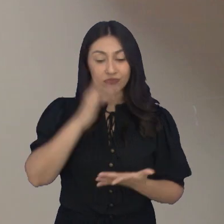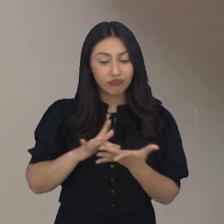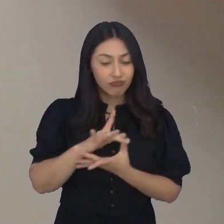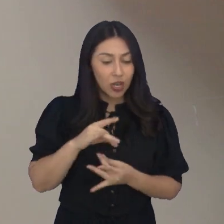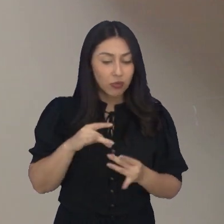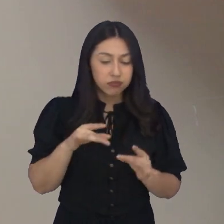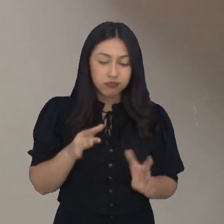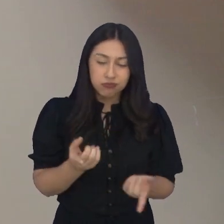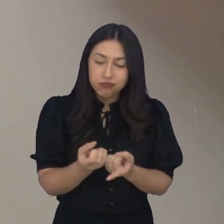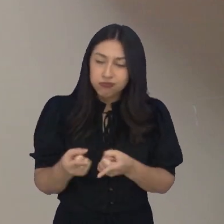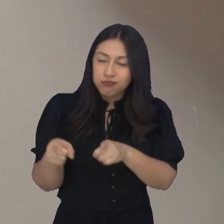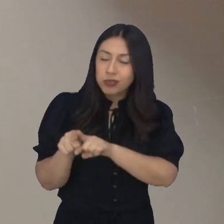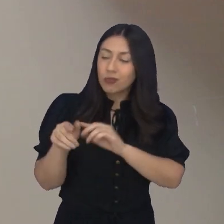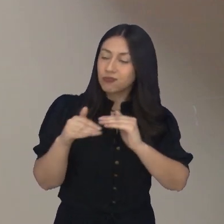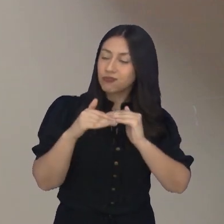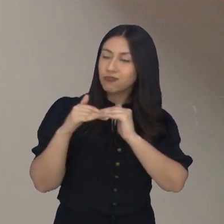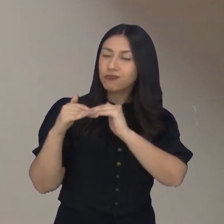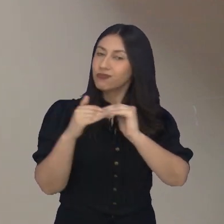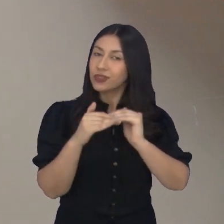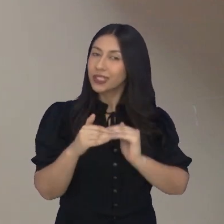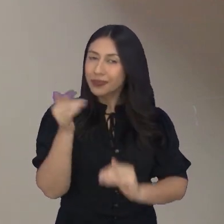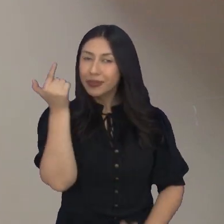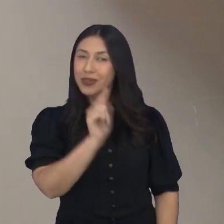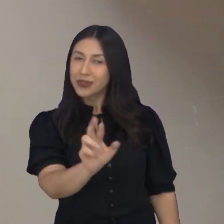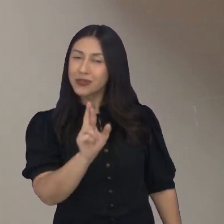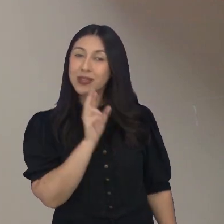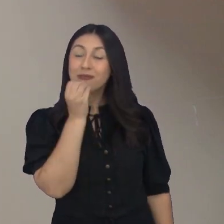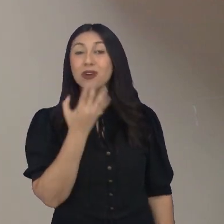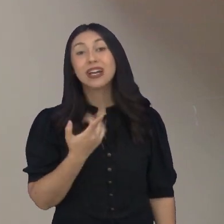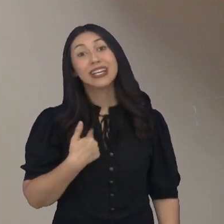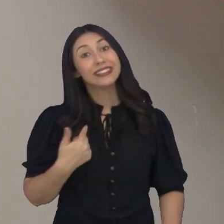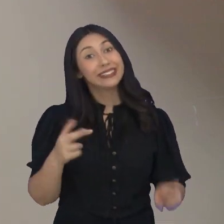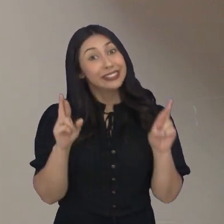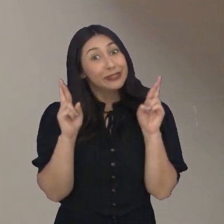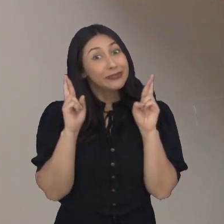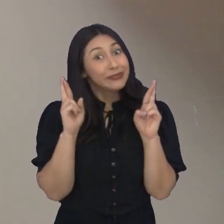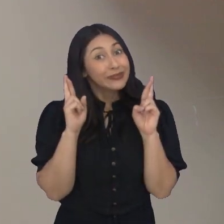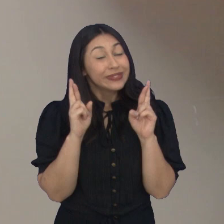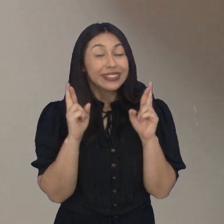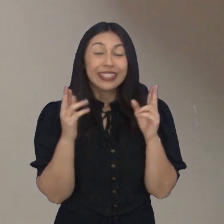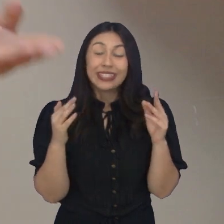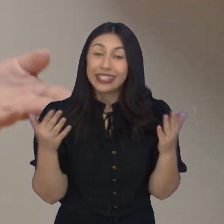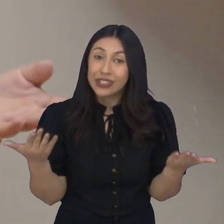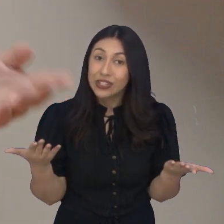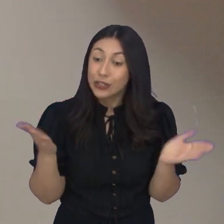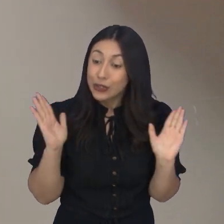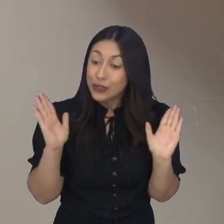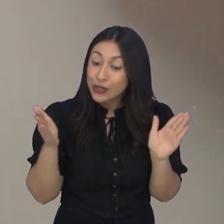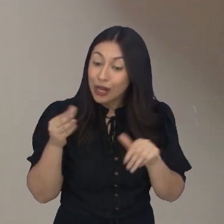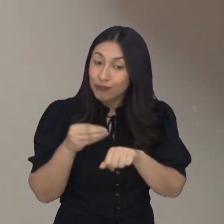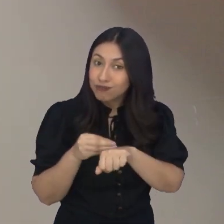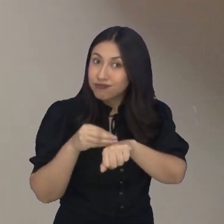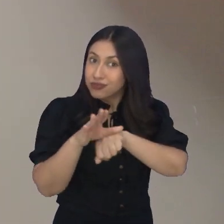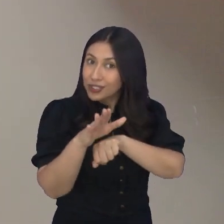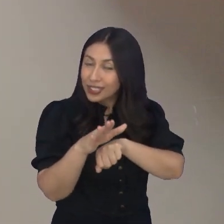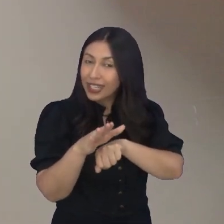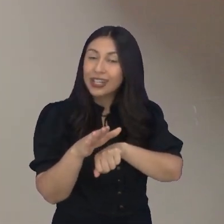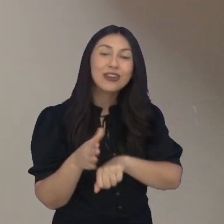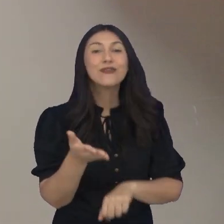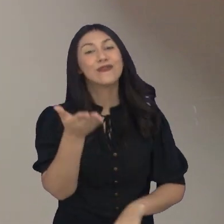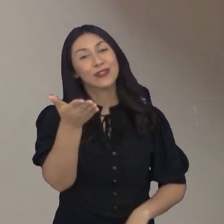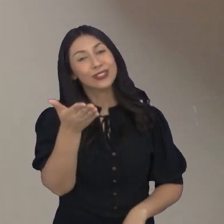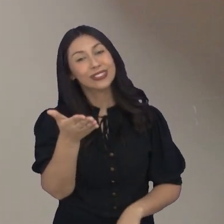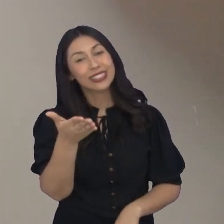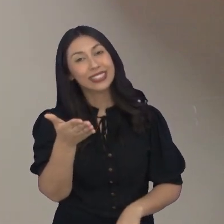para alcançarem um bom resultado. Eu espero de verdade que depois das dicas do Osmar, desse programa de hoje, você